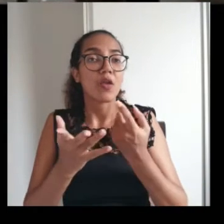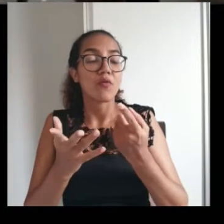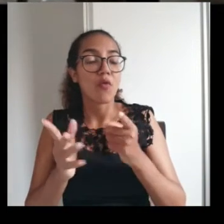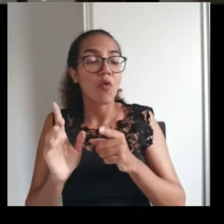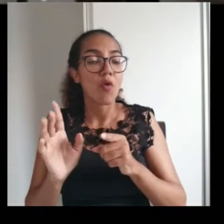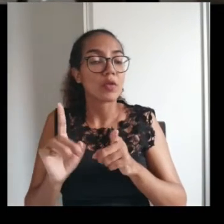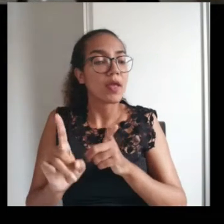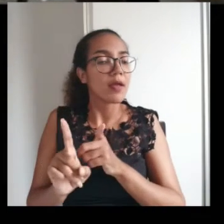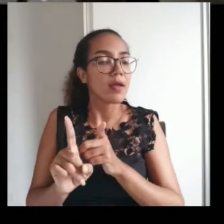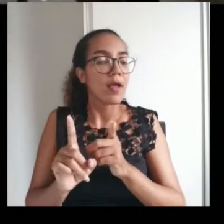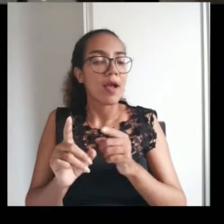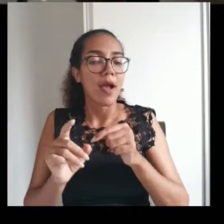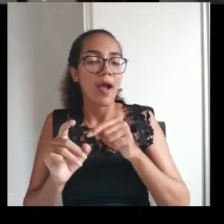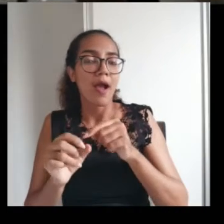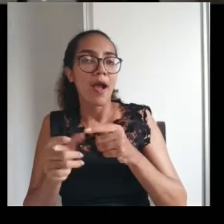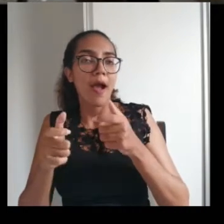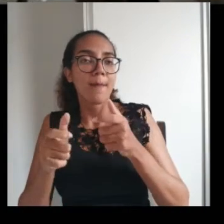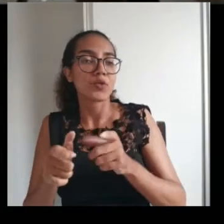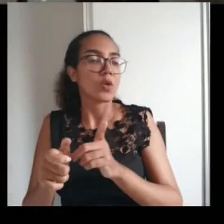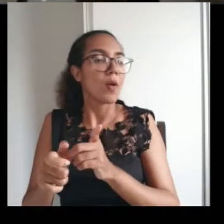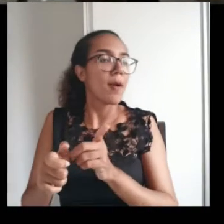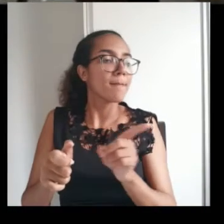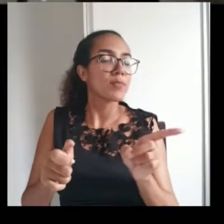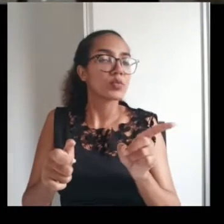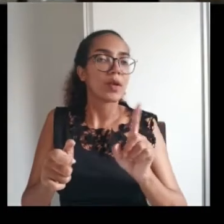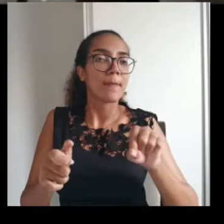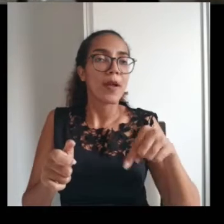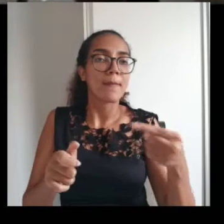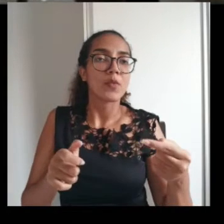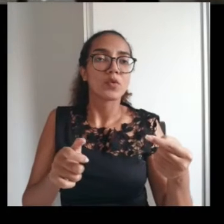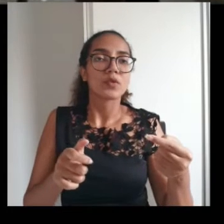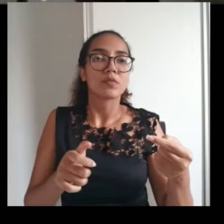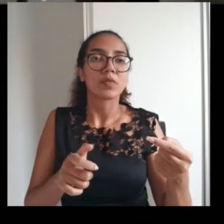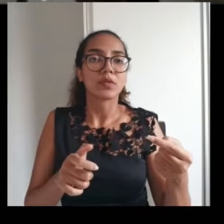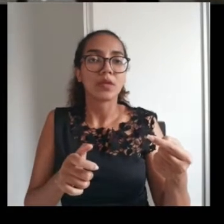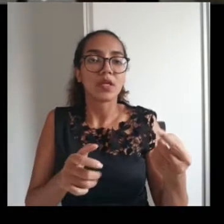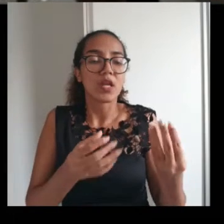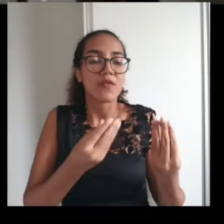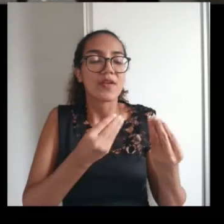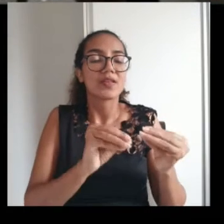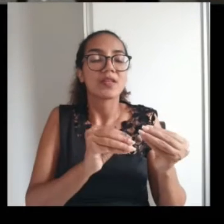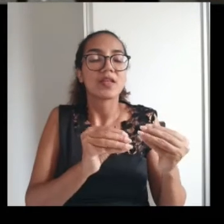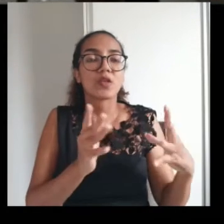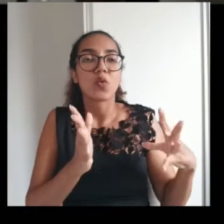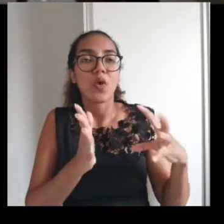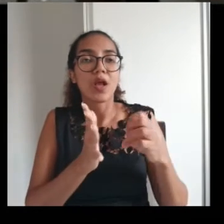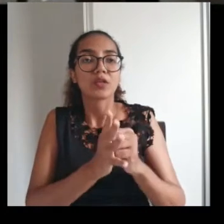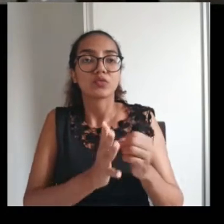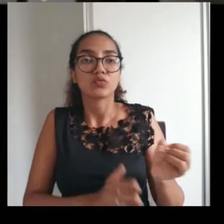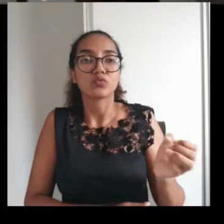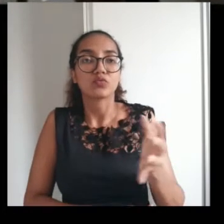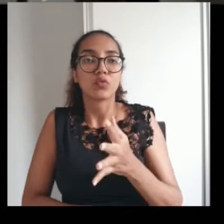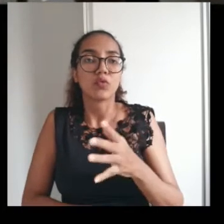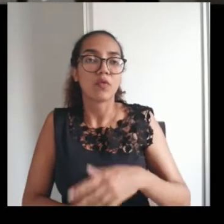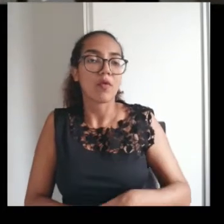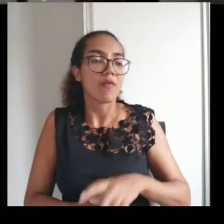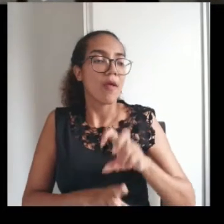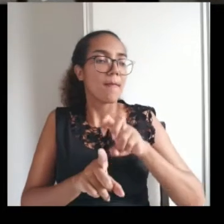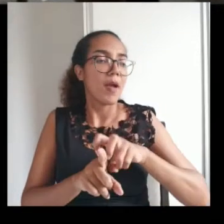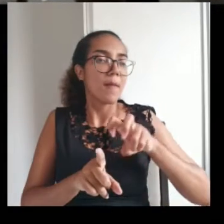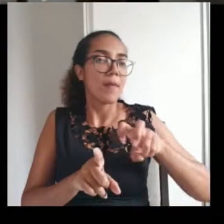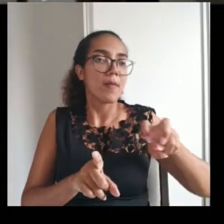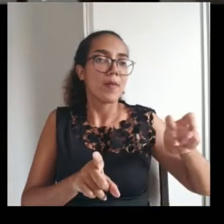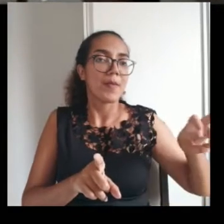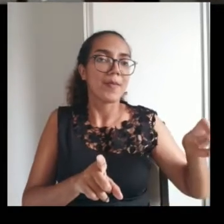próxima posição. Toda vez que eu chamar o cadastrar passando a conta, ele vai inserir uma conta no array e a posição vai passar para cá e vai passar para cá até